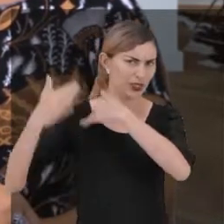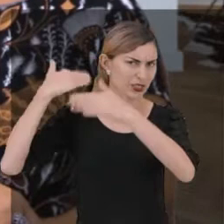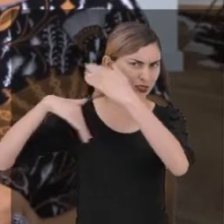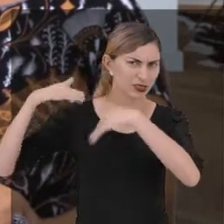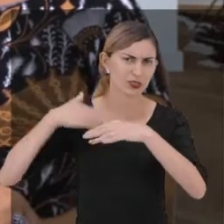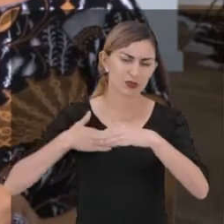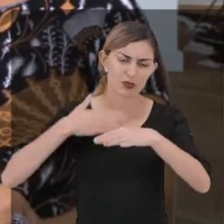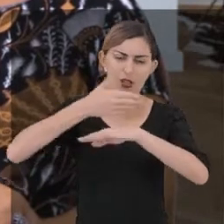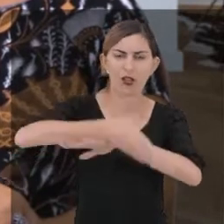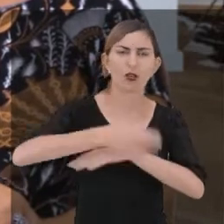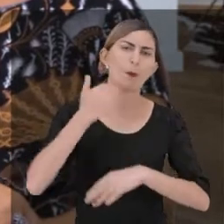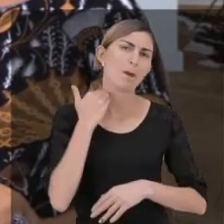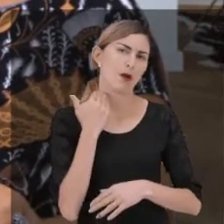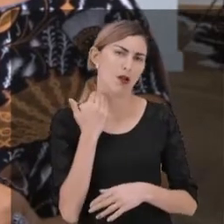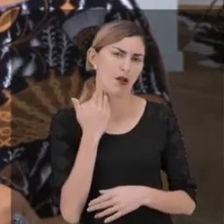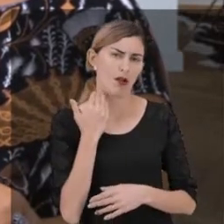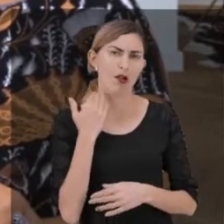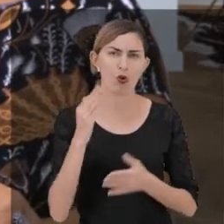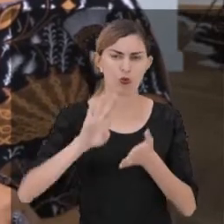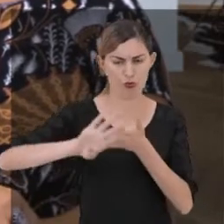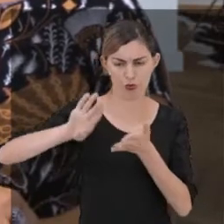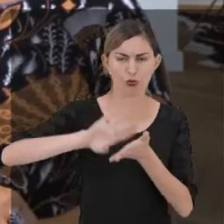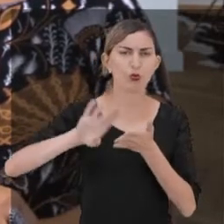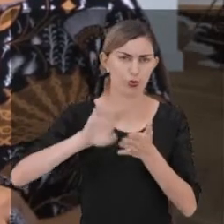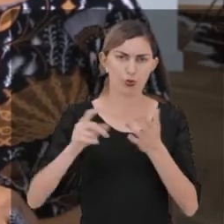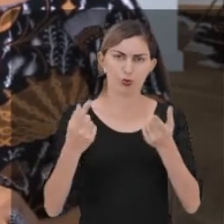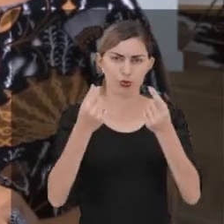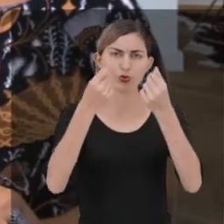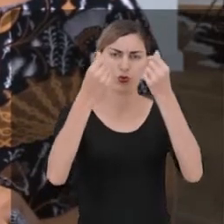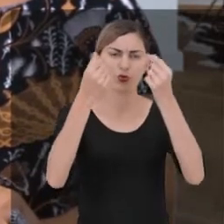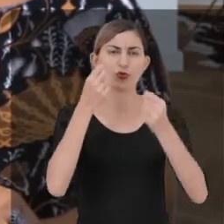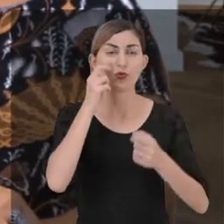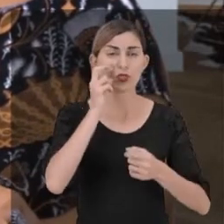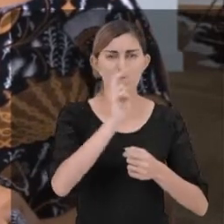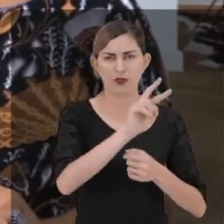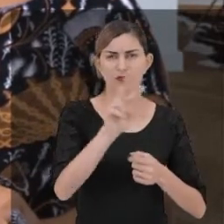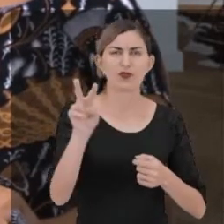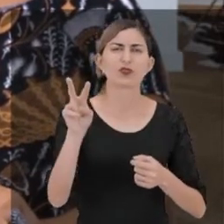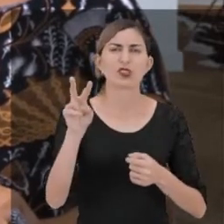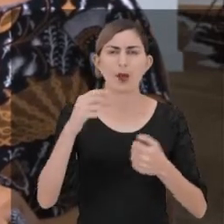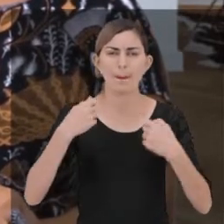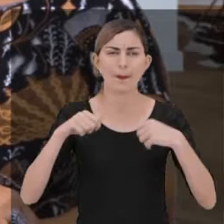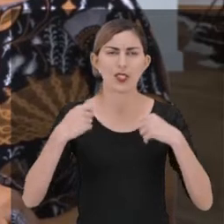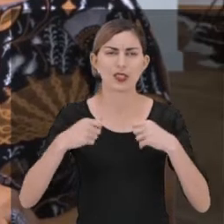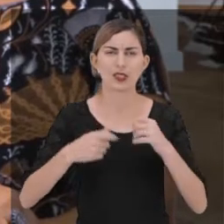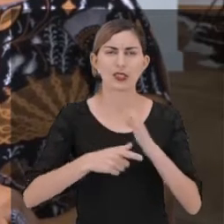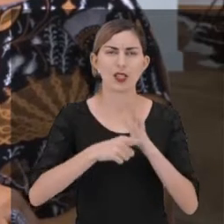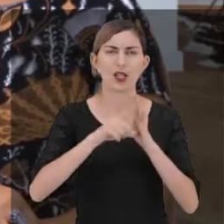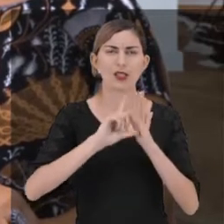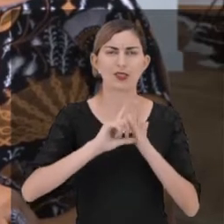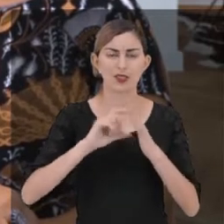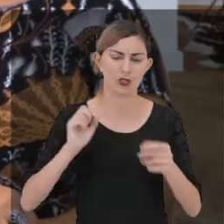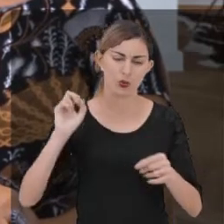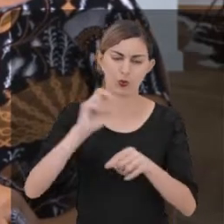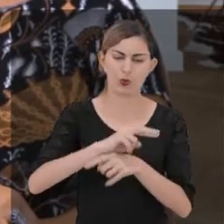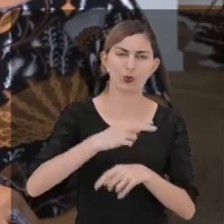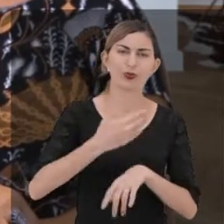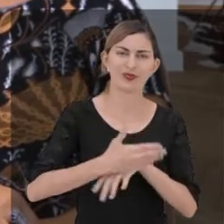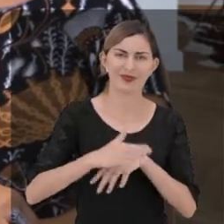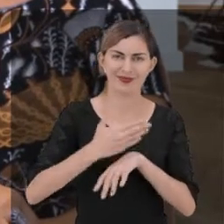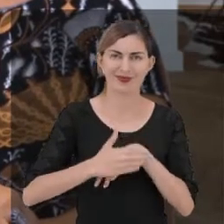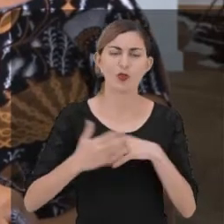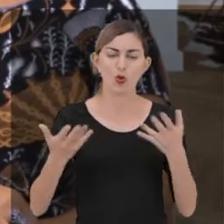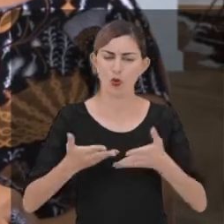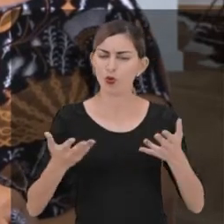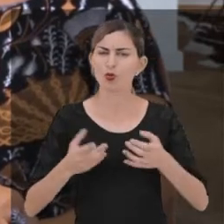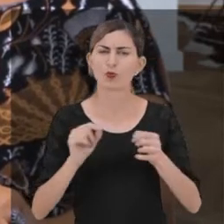Antigamente você entrava num banco, numa instituição financeira, você tinha que passar por um encarreiramento. E hoje